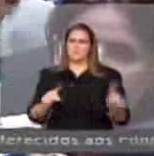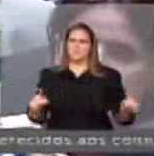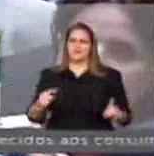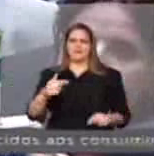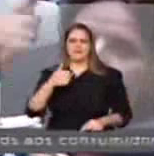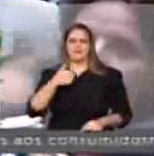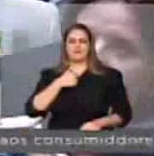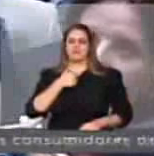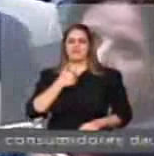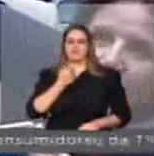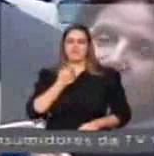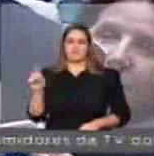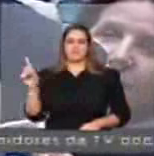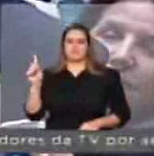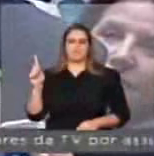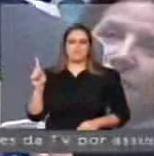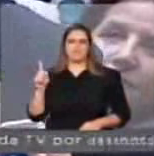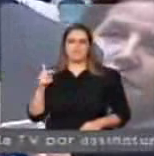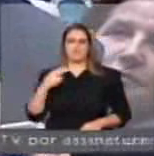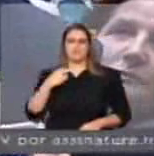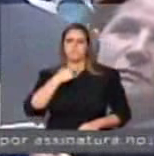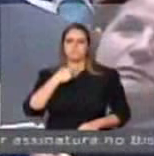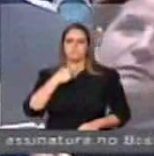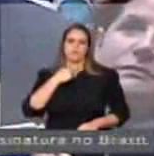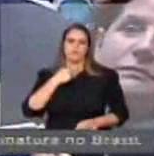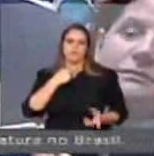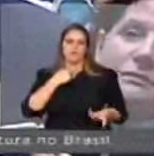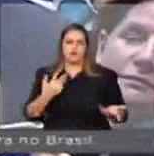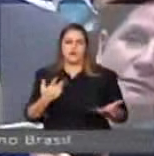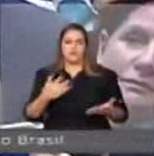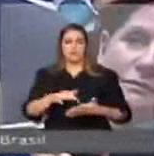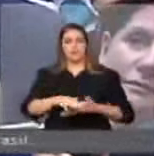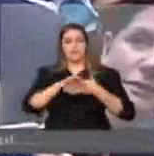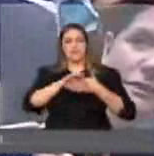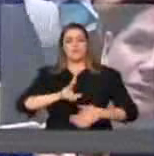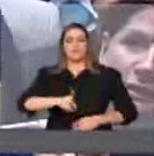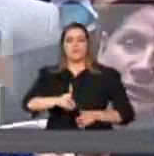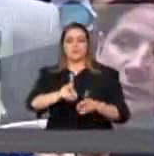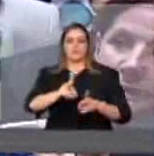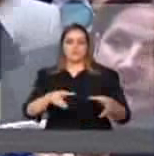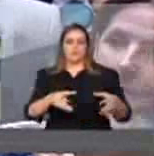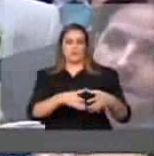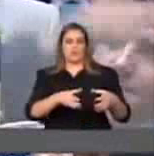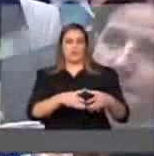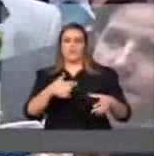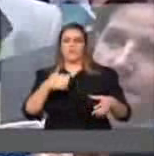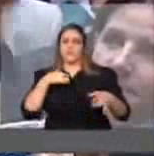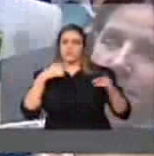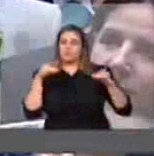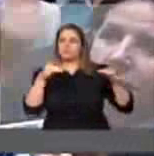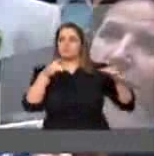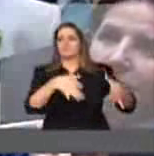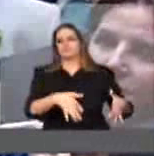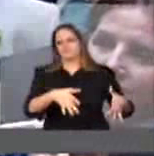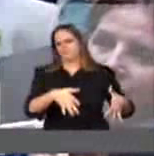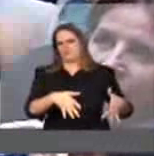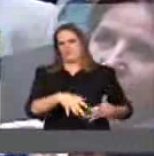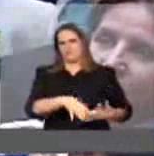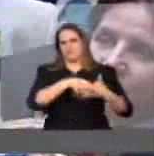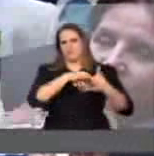podia liderar a minha bancada, a maioria da minha bancada, pelo menos, para o precipício. Renunciei à liderança